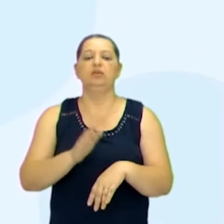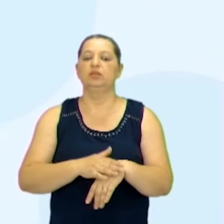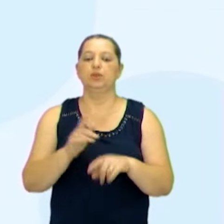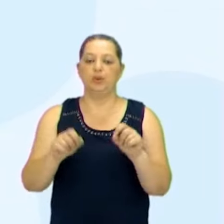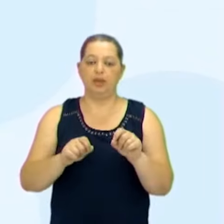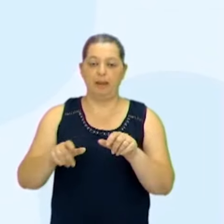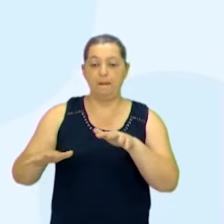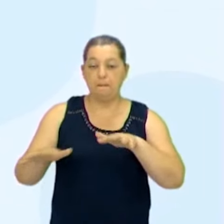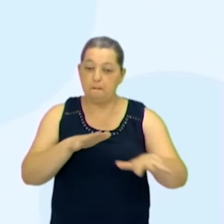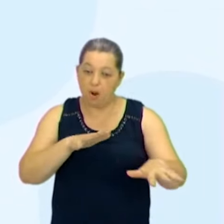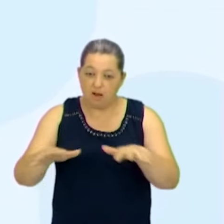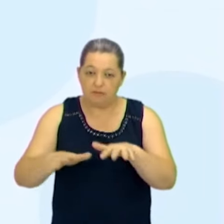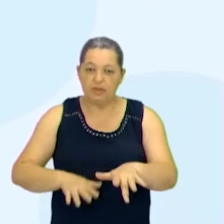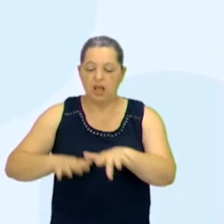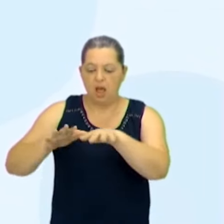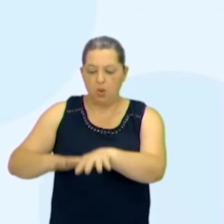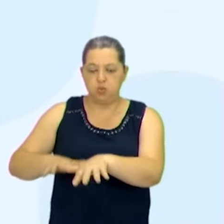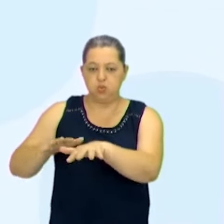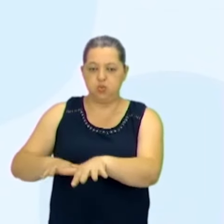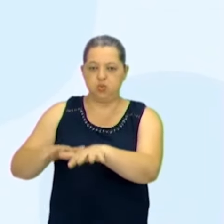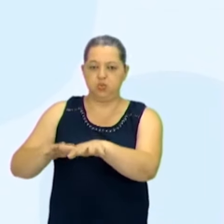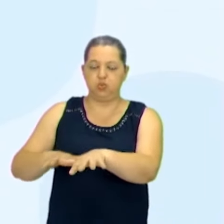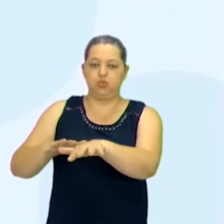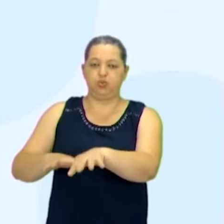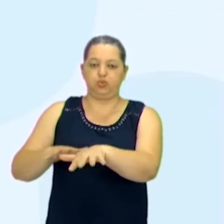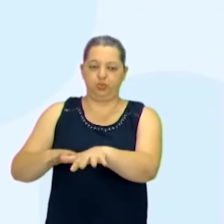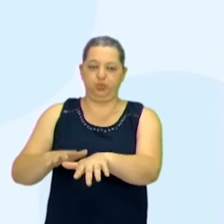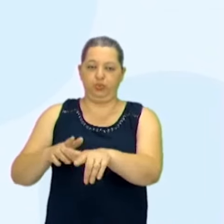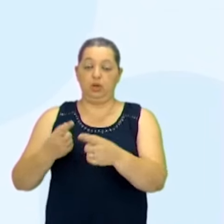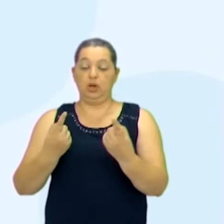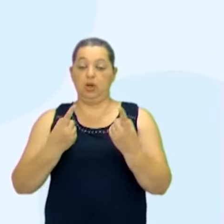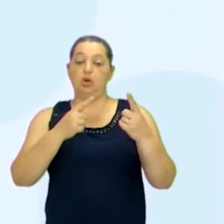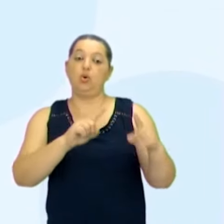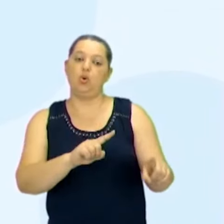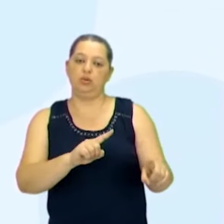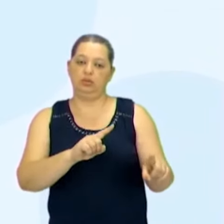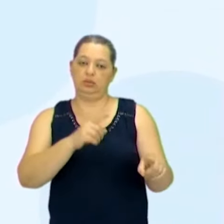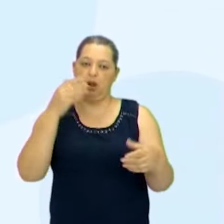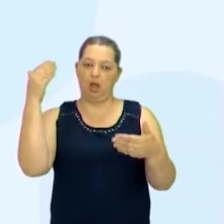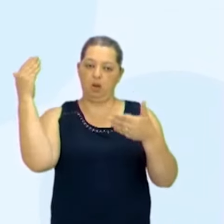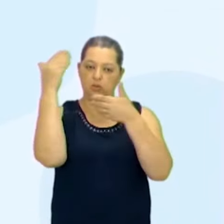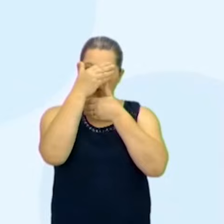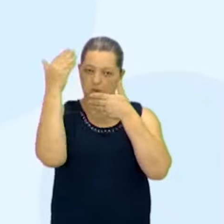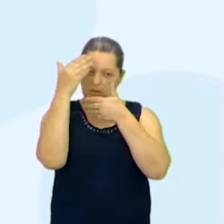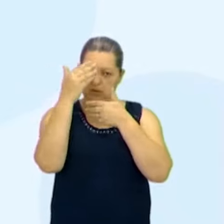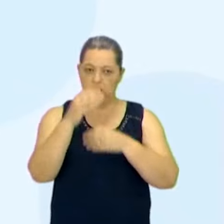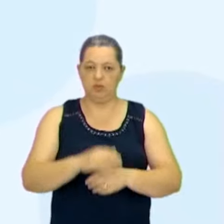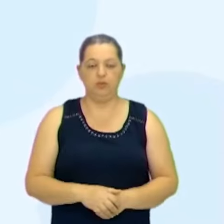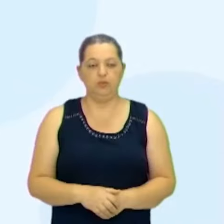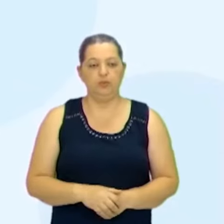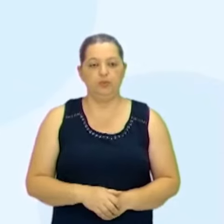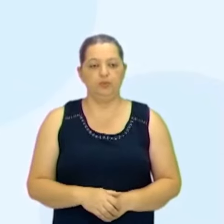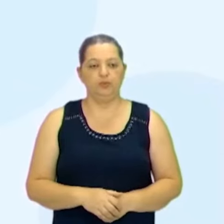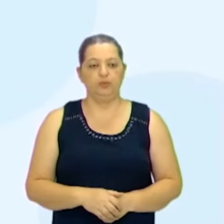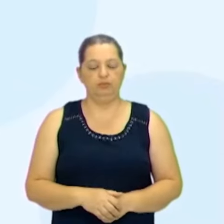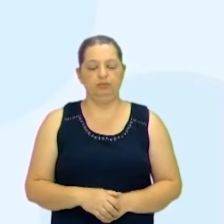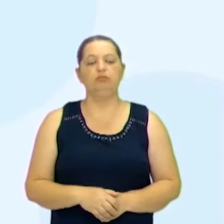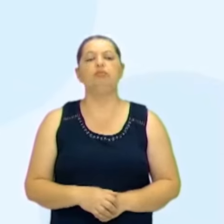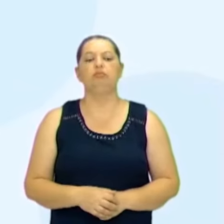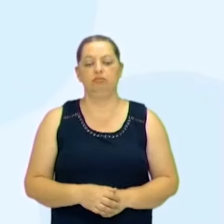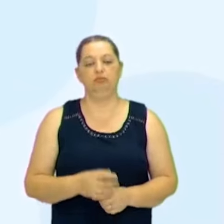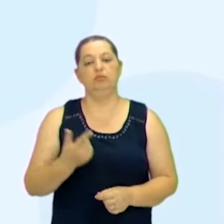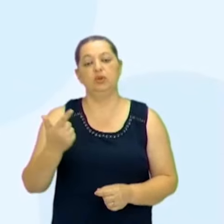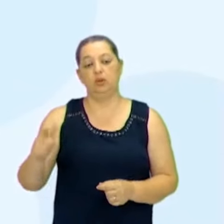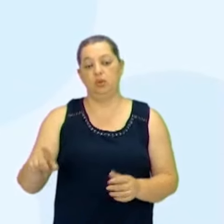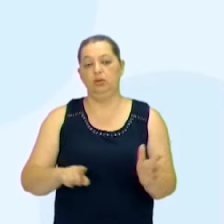se movimentar contra os efeitos do terrorismo, né? E aí, eu vou deixar mais uma questão aqui para a